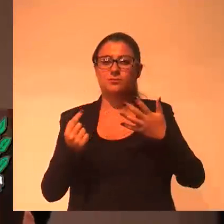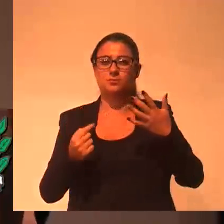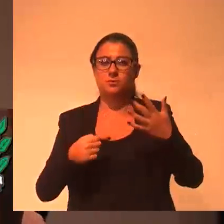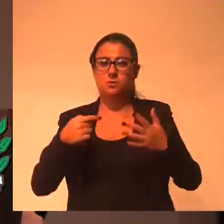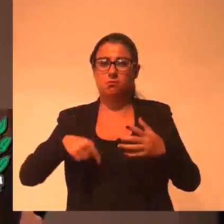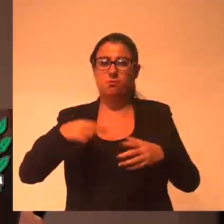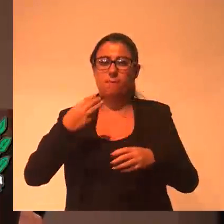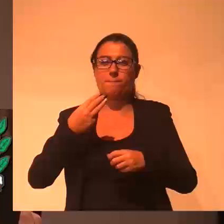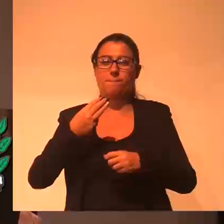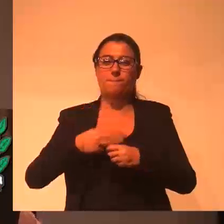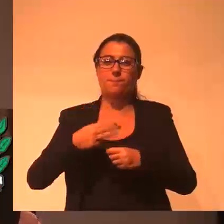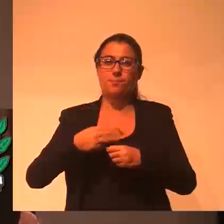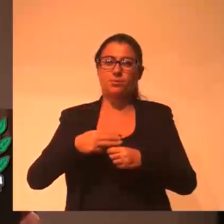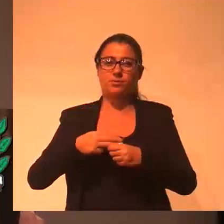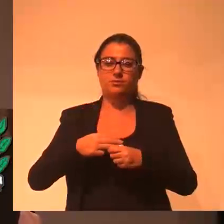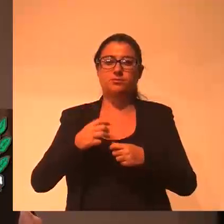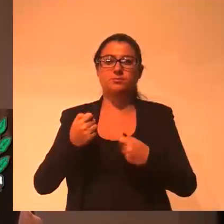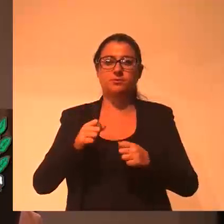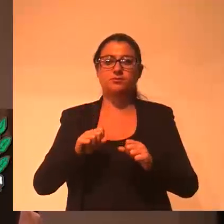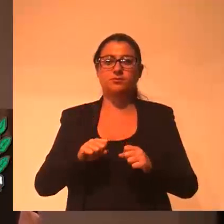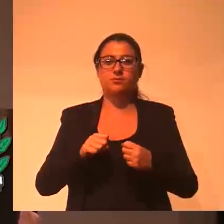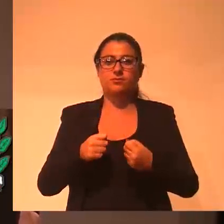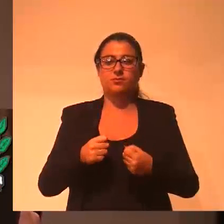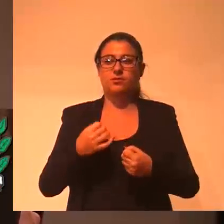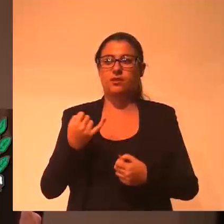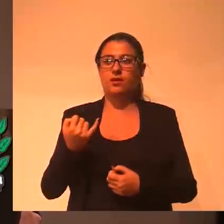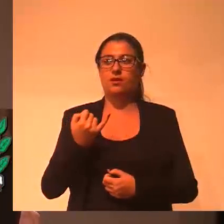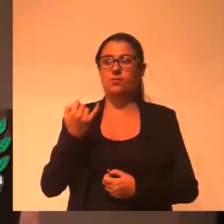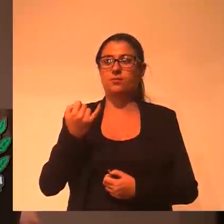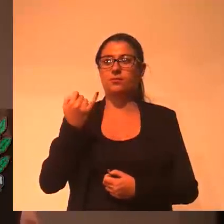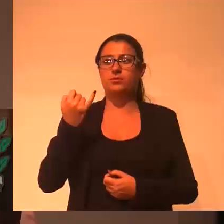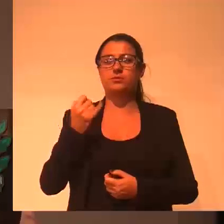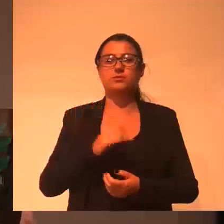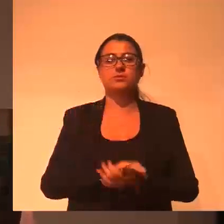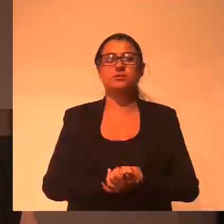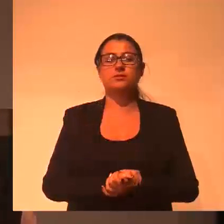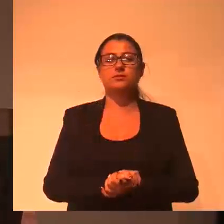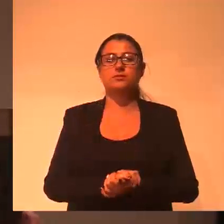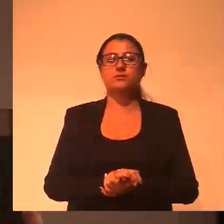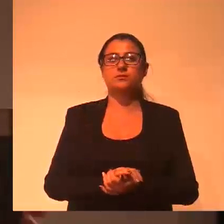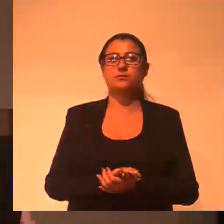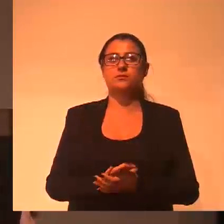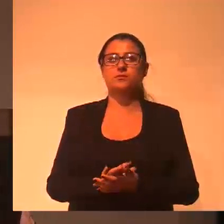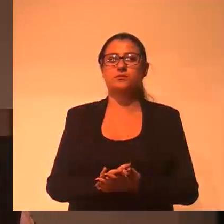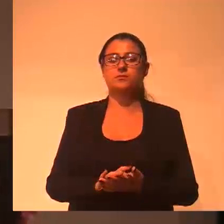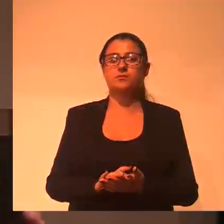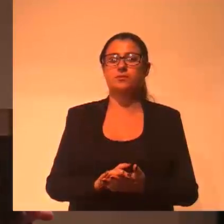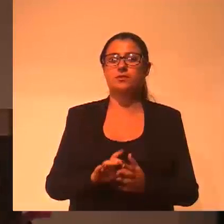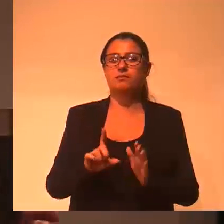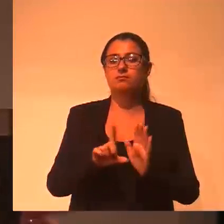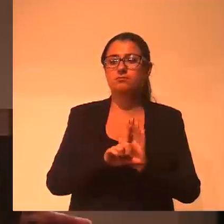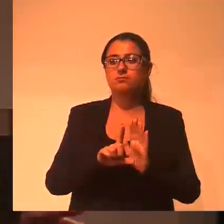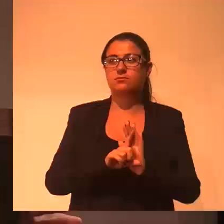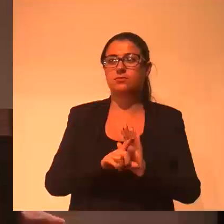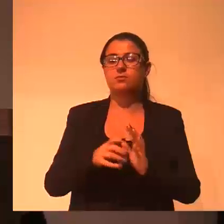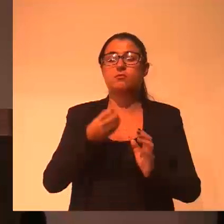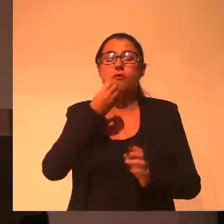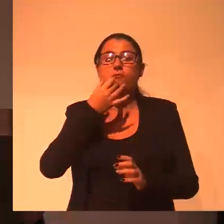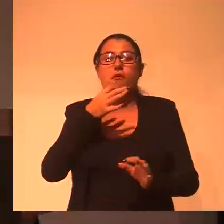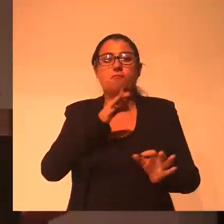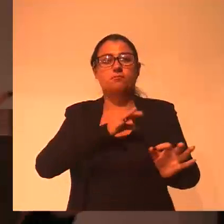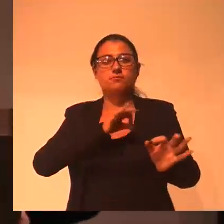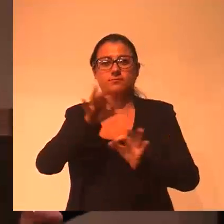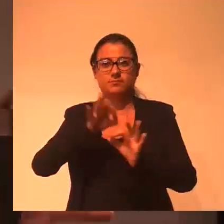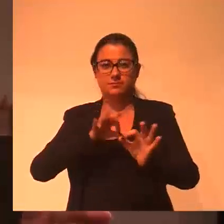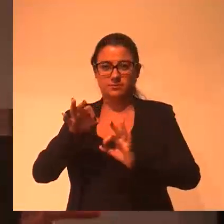primeiro, reforçar a importância da LOA, né, a Lei Orçamentária Anual. Eu acredito que um bom planejamento ele